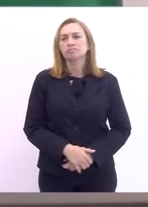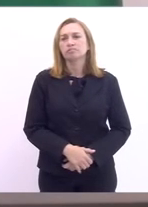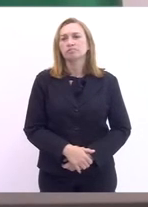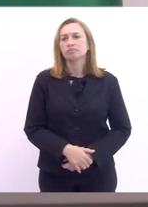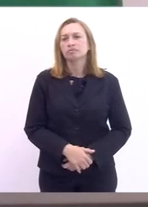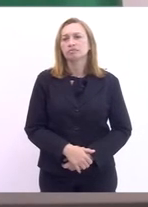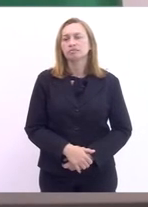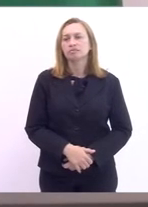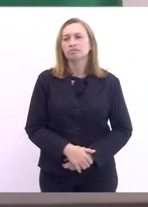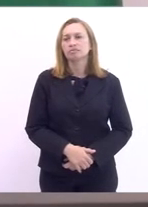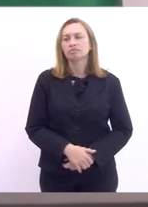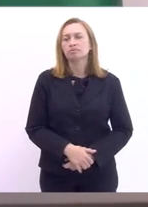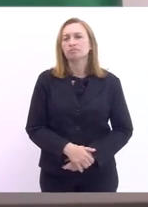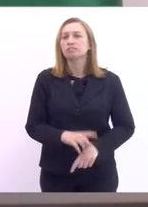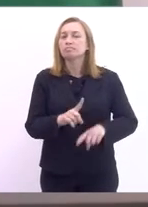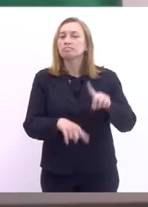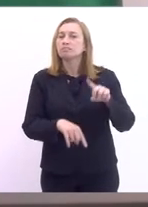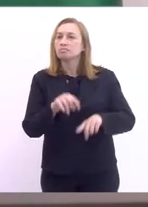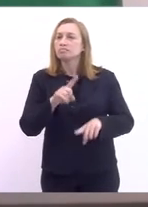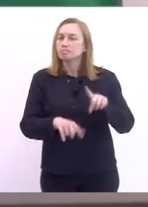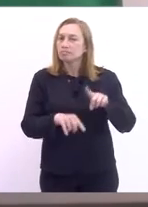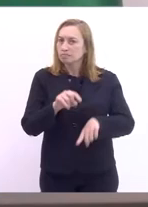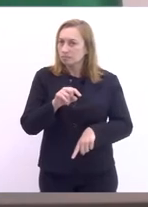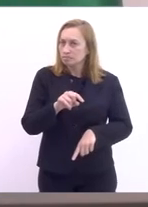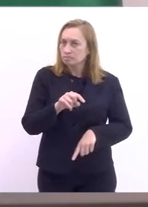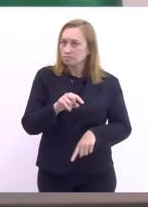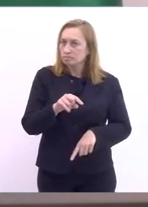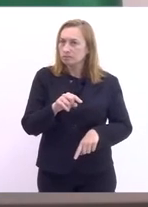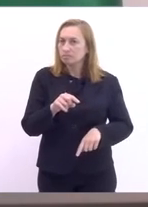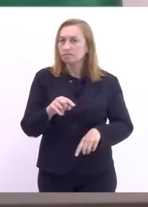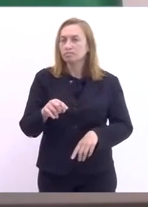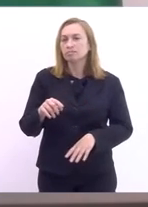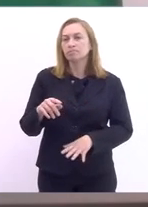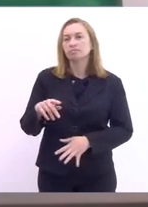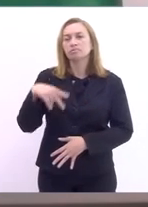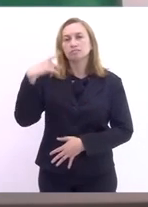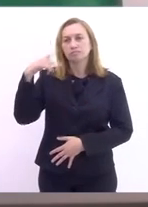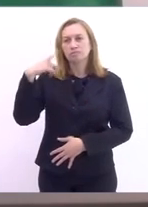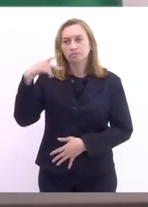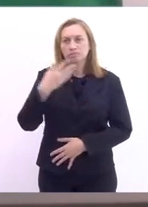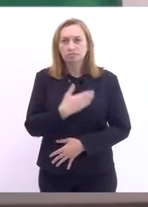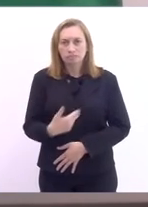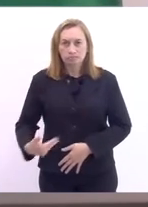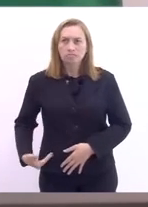a matriz insumo-produto para simular as políticas públicas.